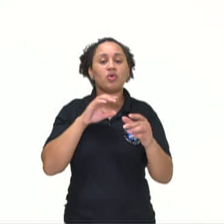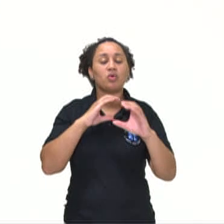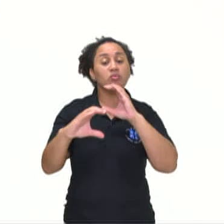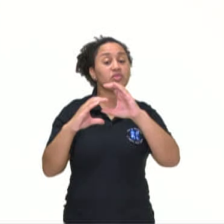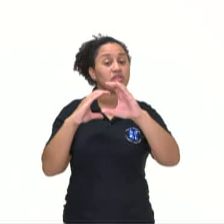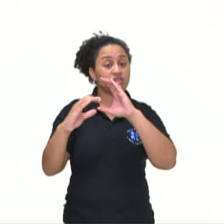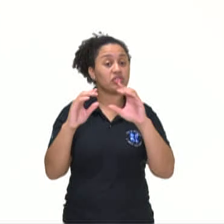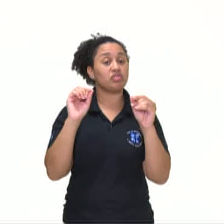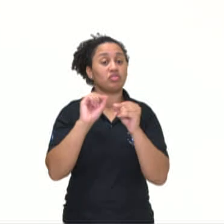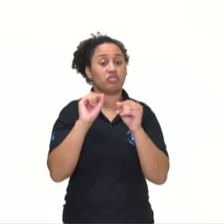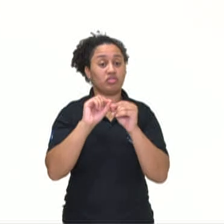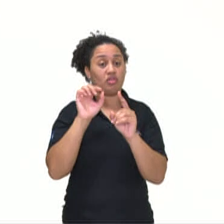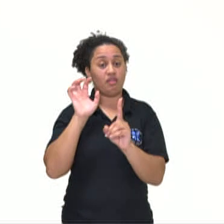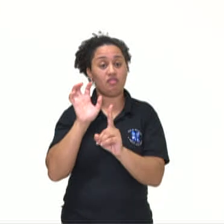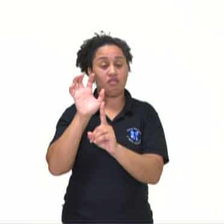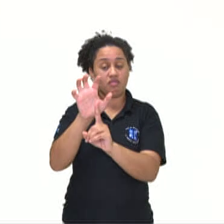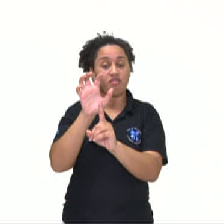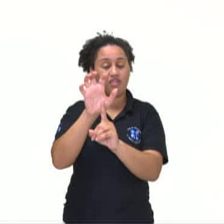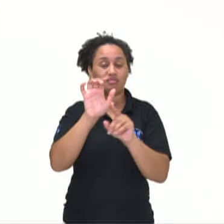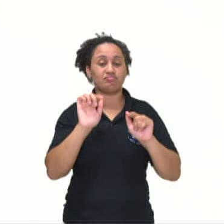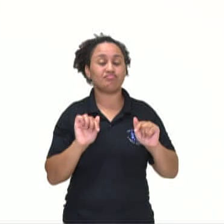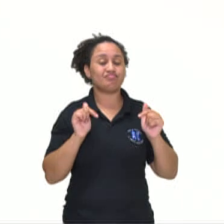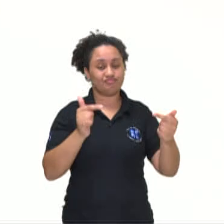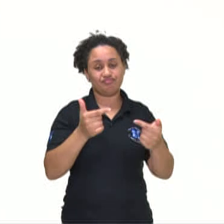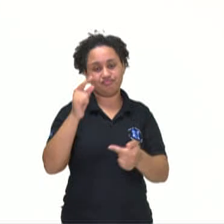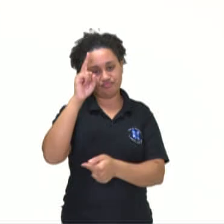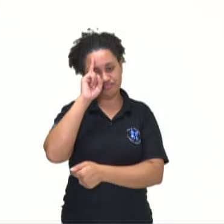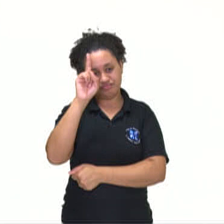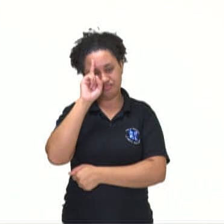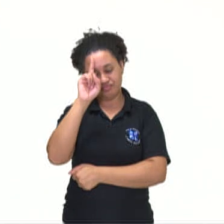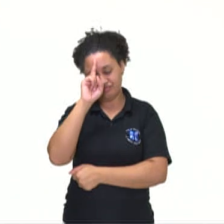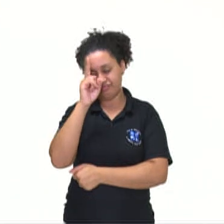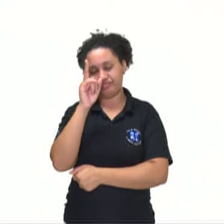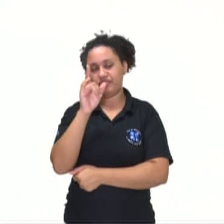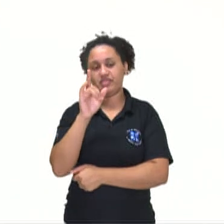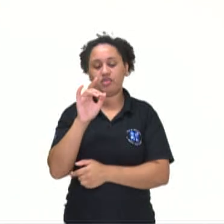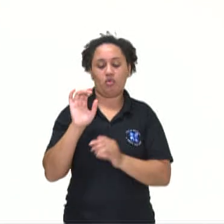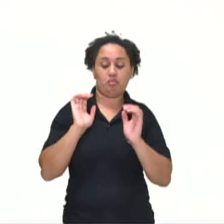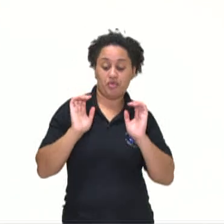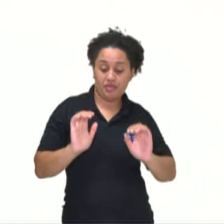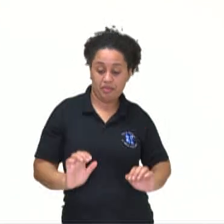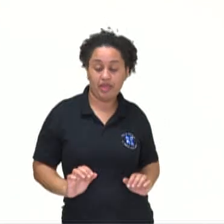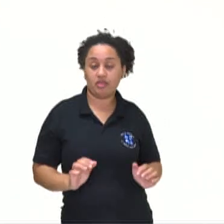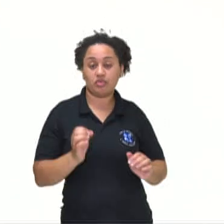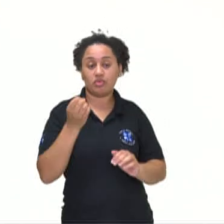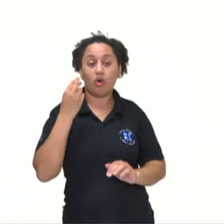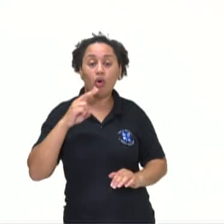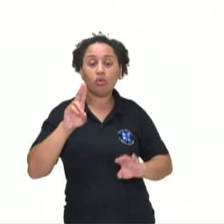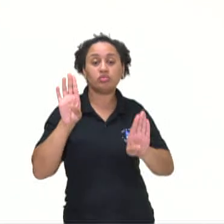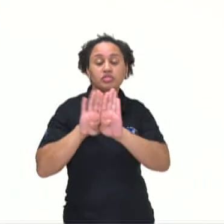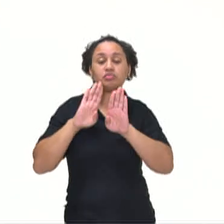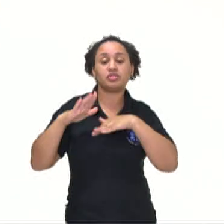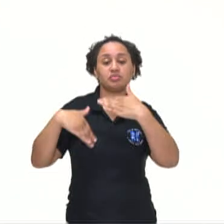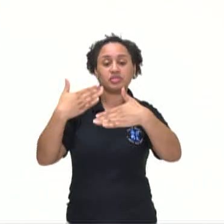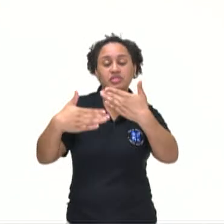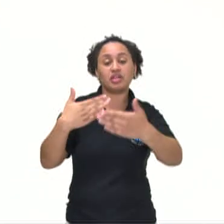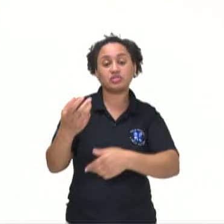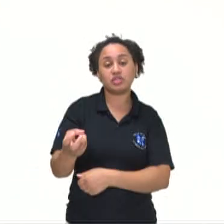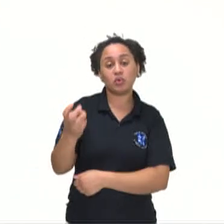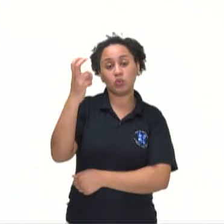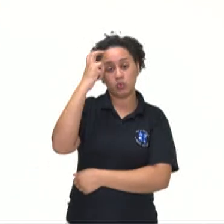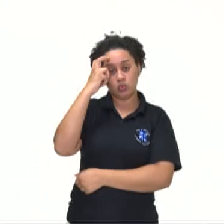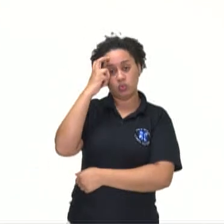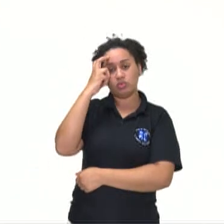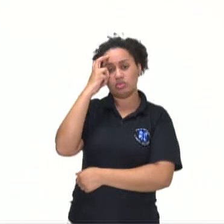fazem. Eles influenciam ações do cotidiano, como comportamento ou o processo de aculturação,